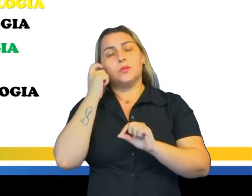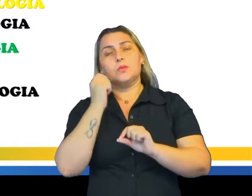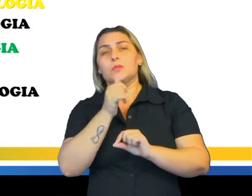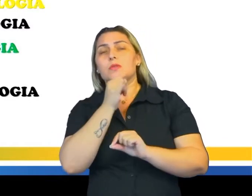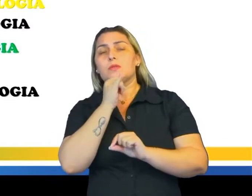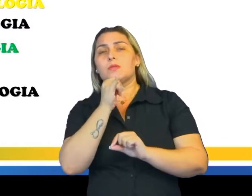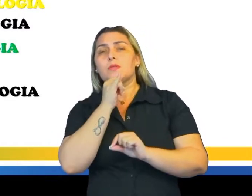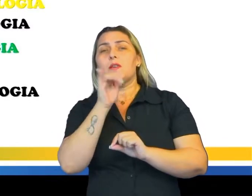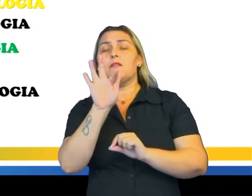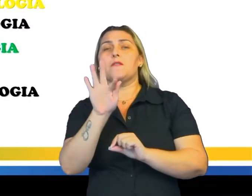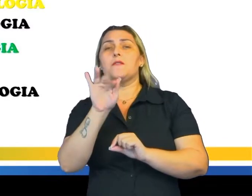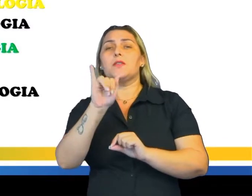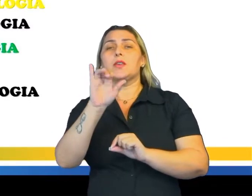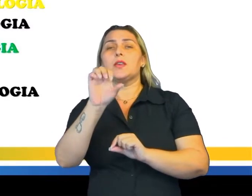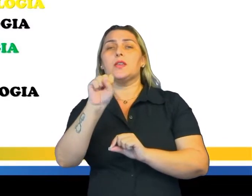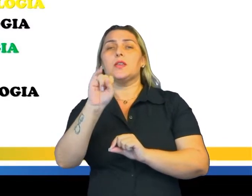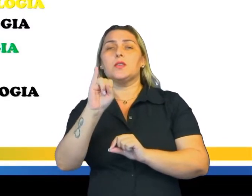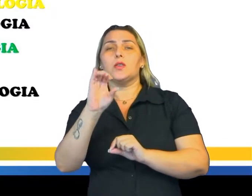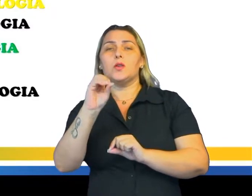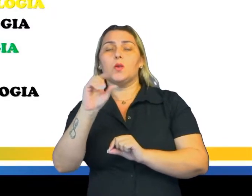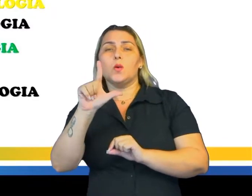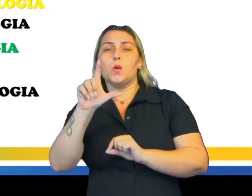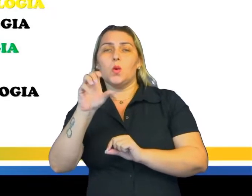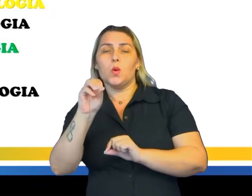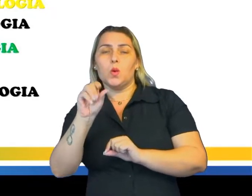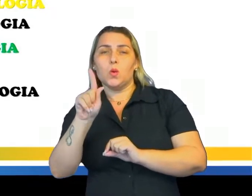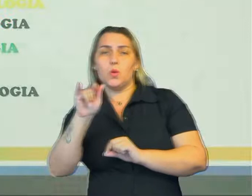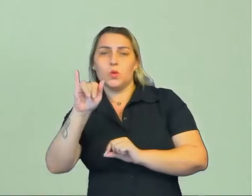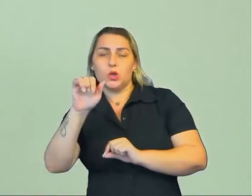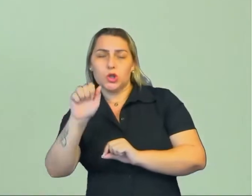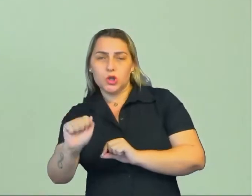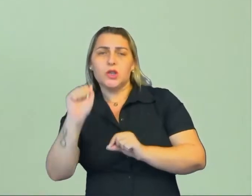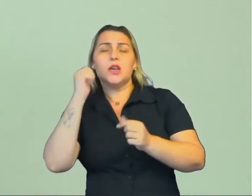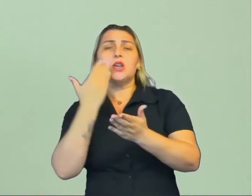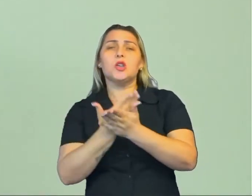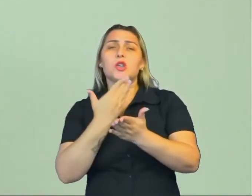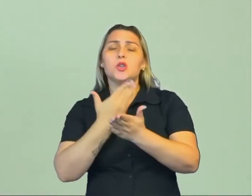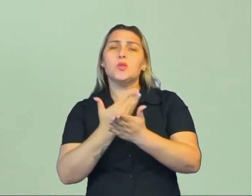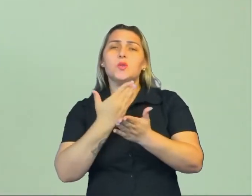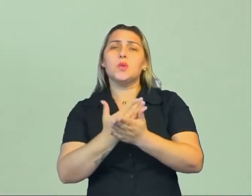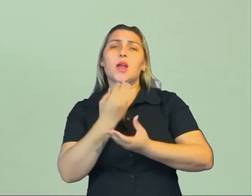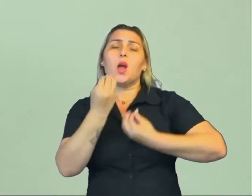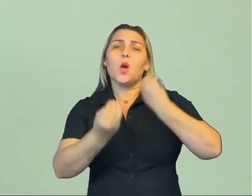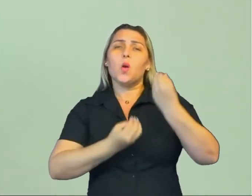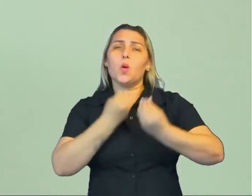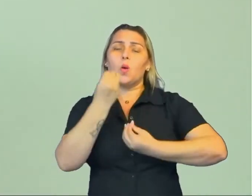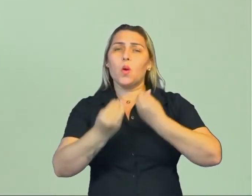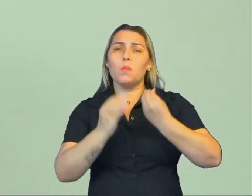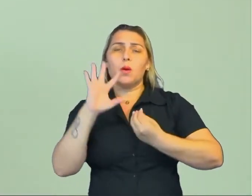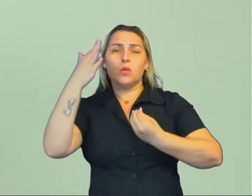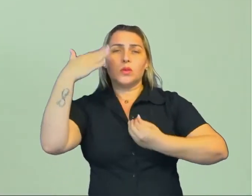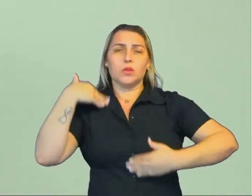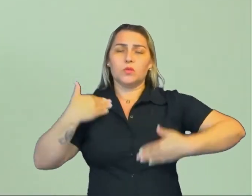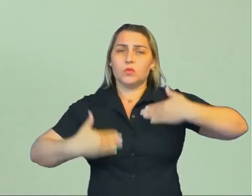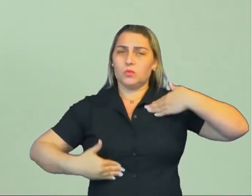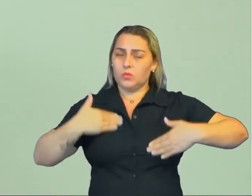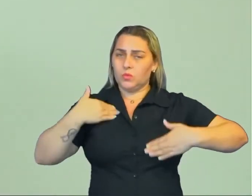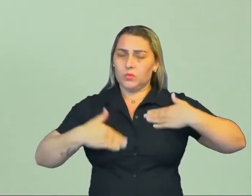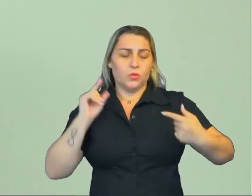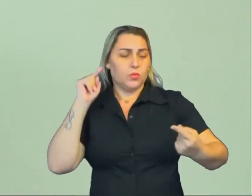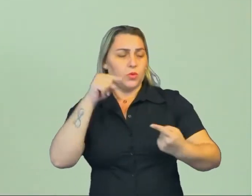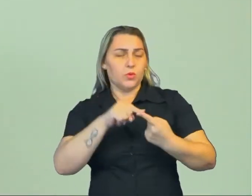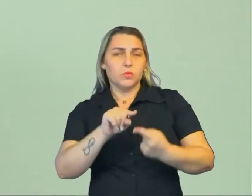supor, fisiologia. Fisiologia é a área que estuda o funcionamento do corpo humano, desde a sua função